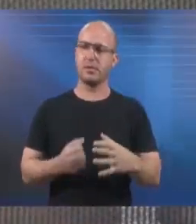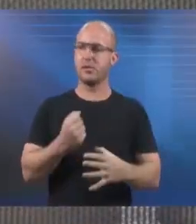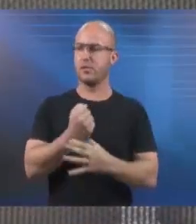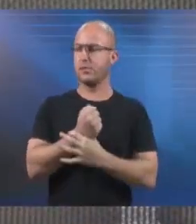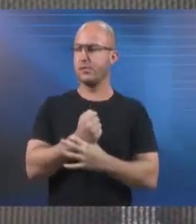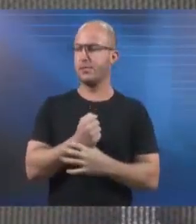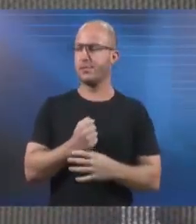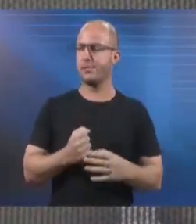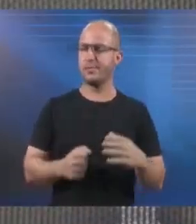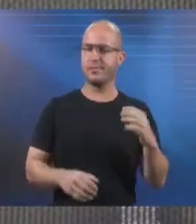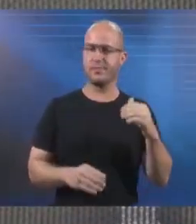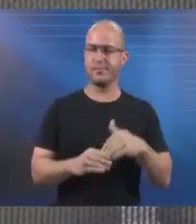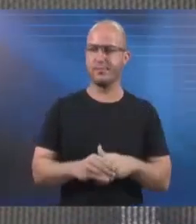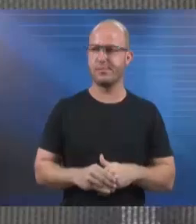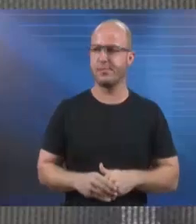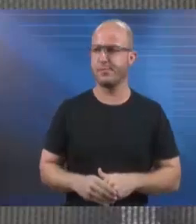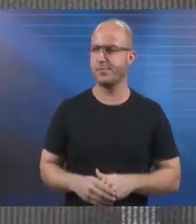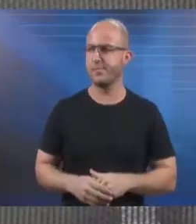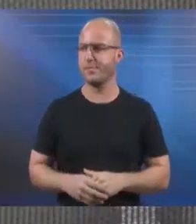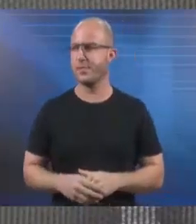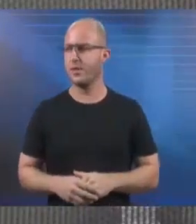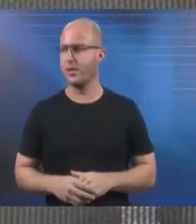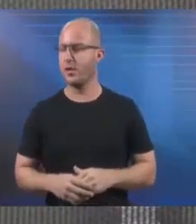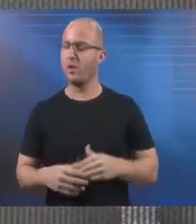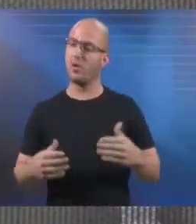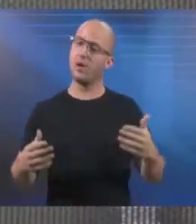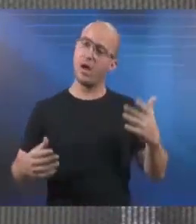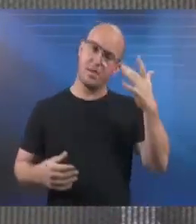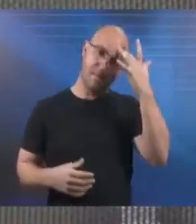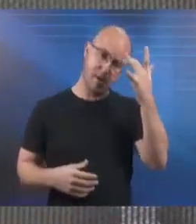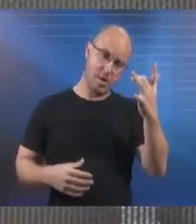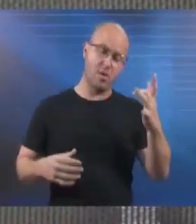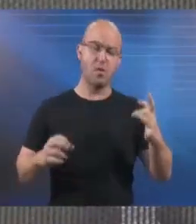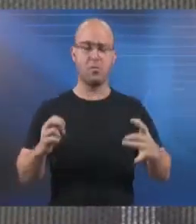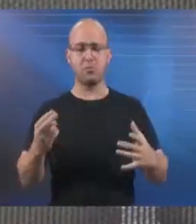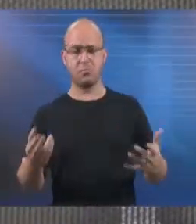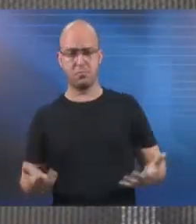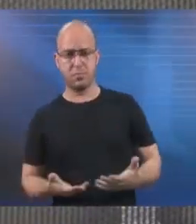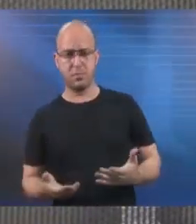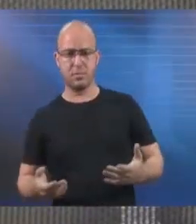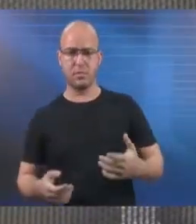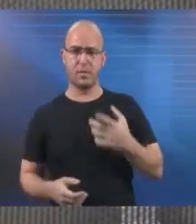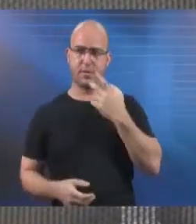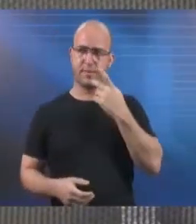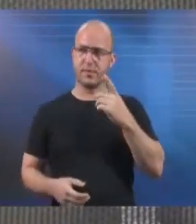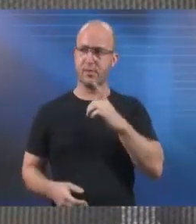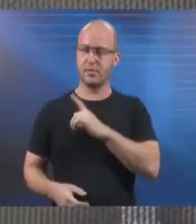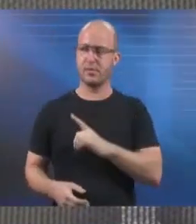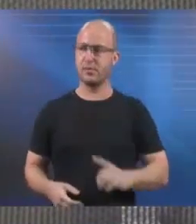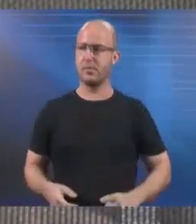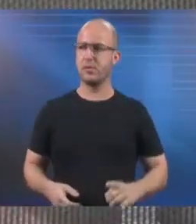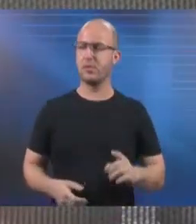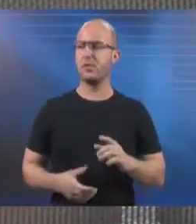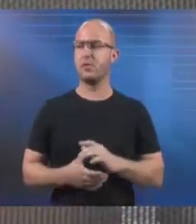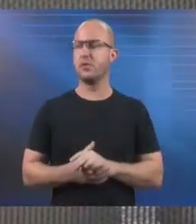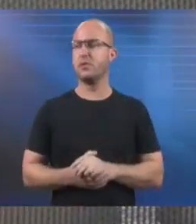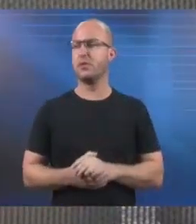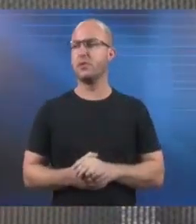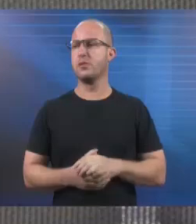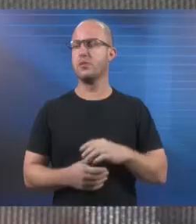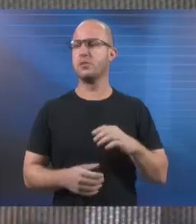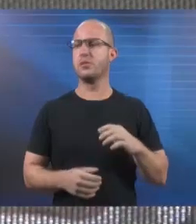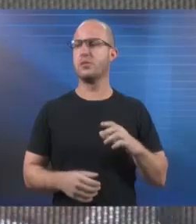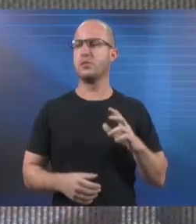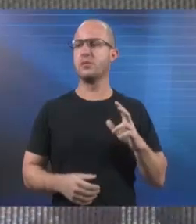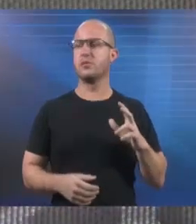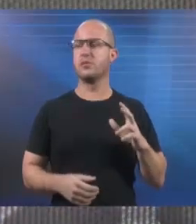para a votação né E hoje ou amanhã como foi dito aqui há pouco tempo pelo Deputado eh adjuto e estamos à